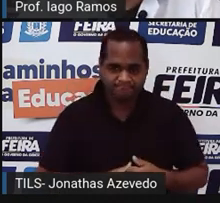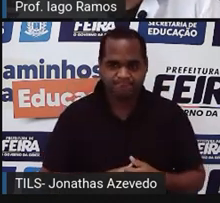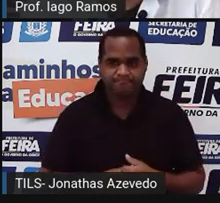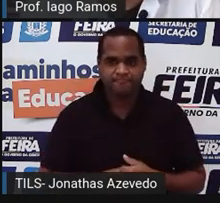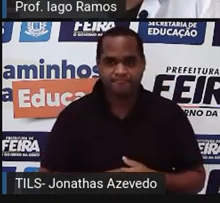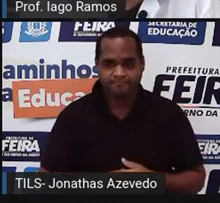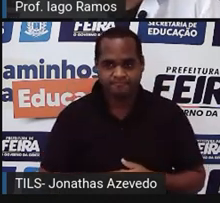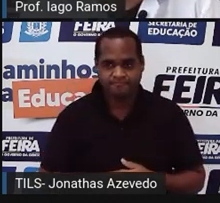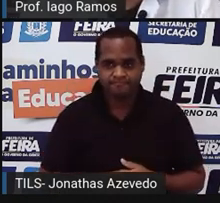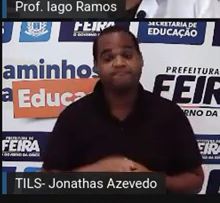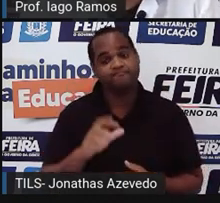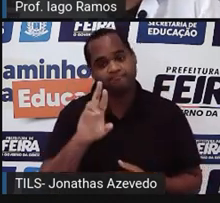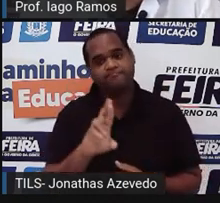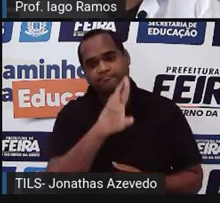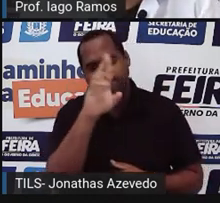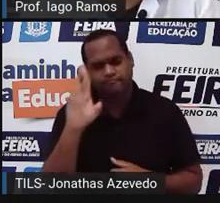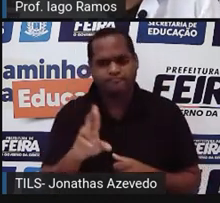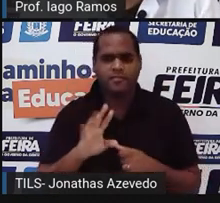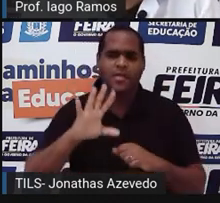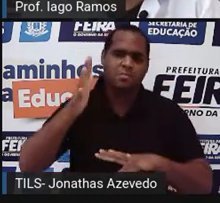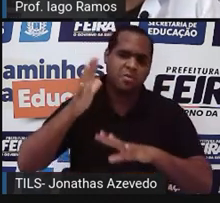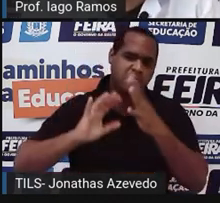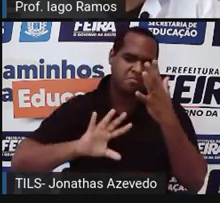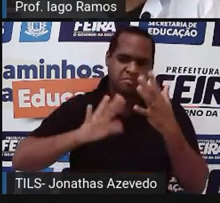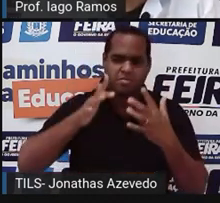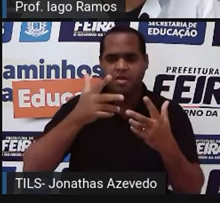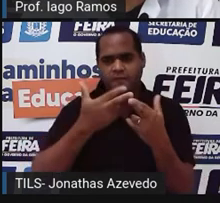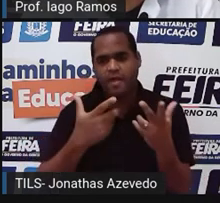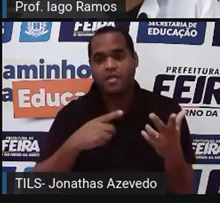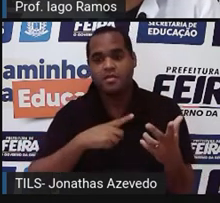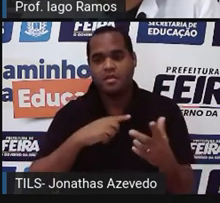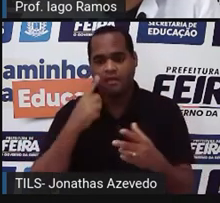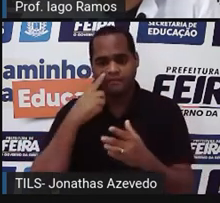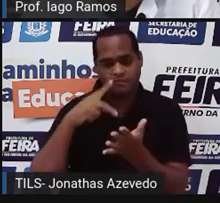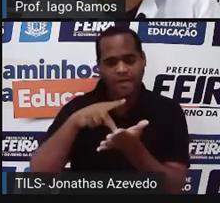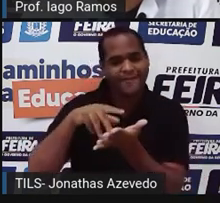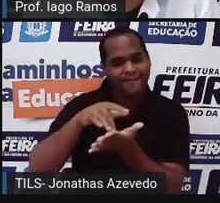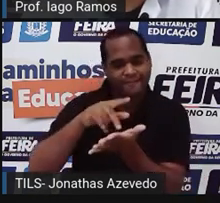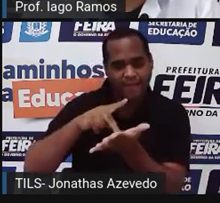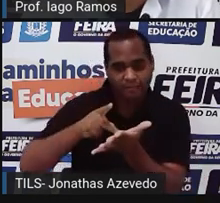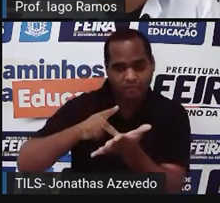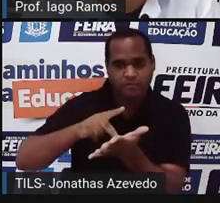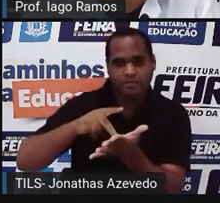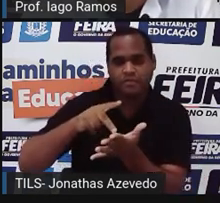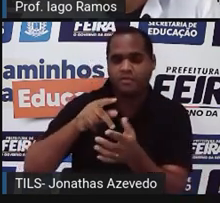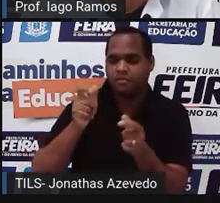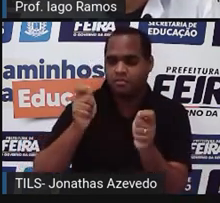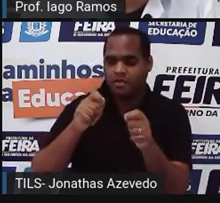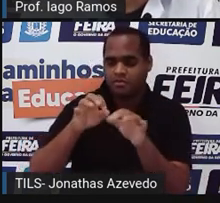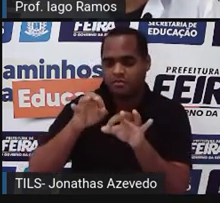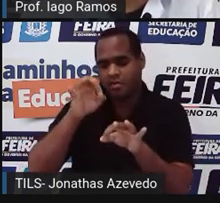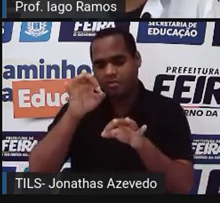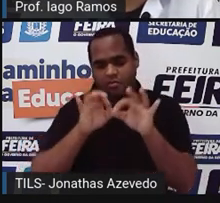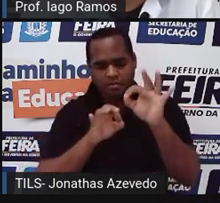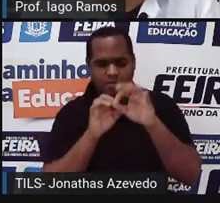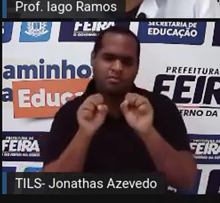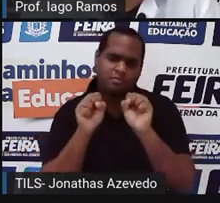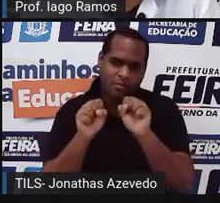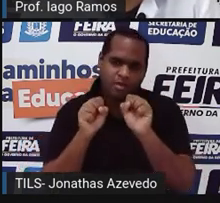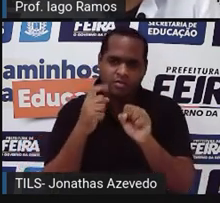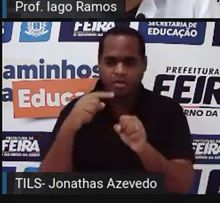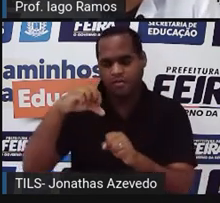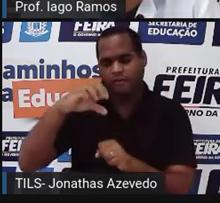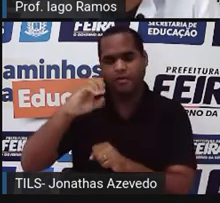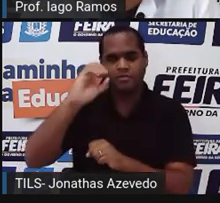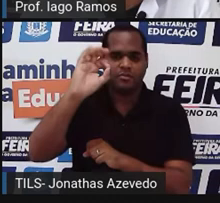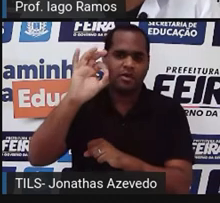E essas rotações, ó, acontecem através de medidas de ângulo, tá? Pode ser uma rotação de